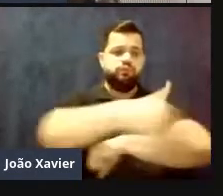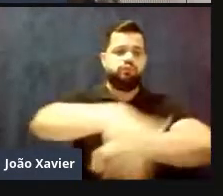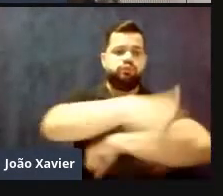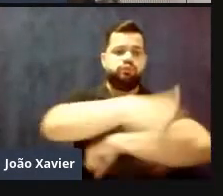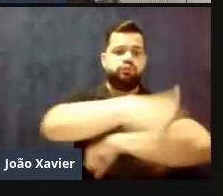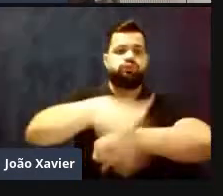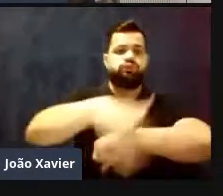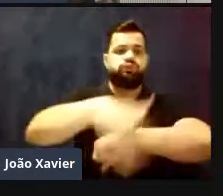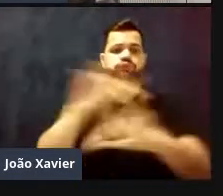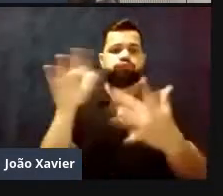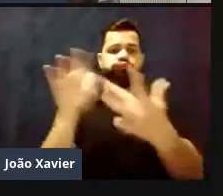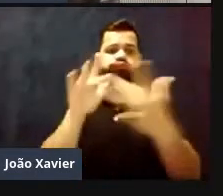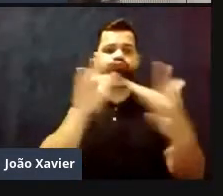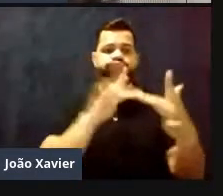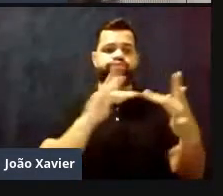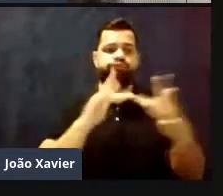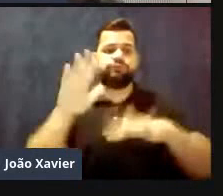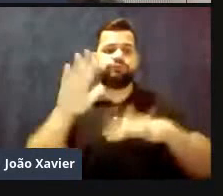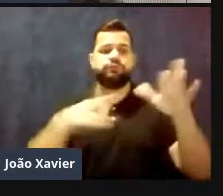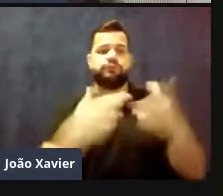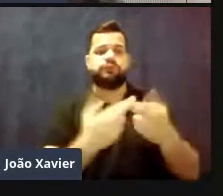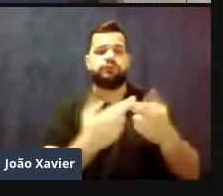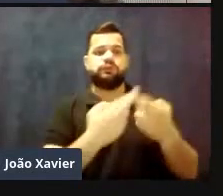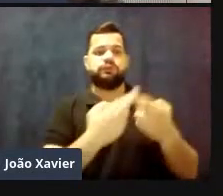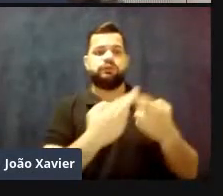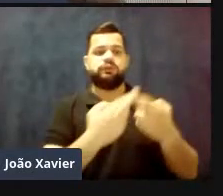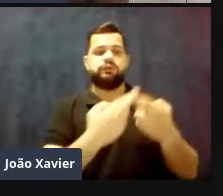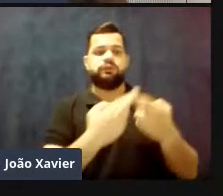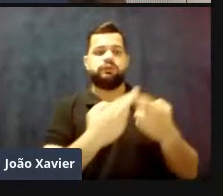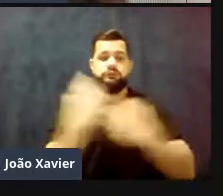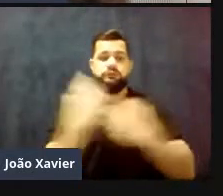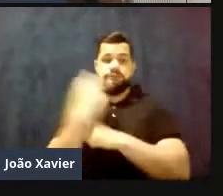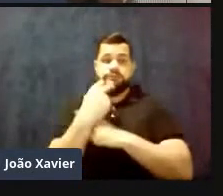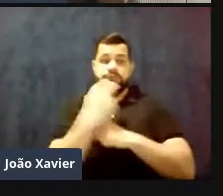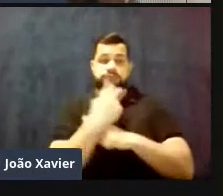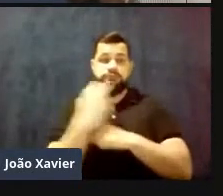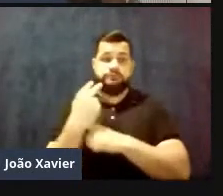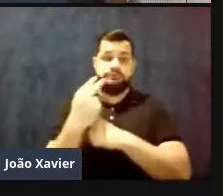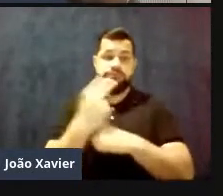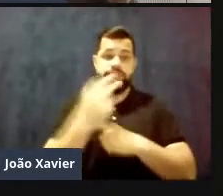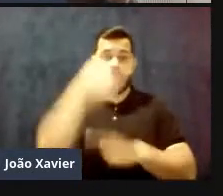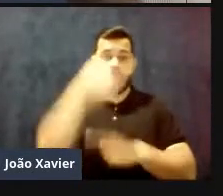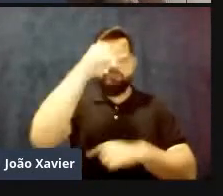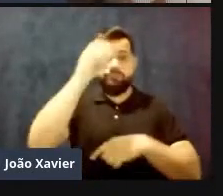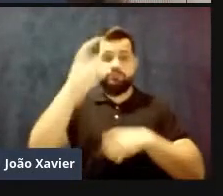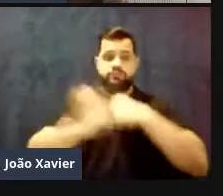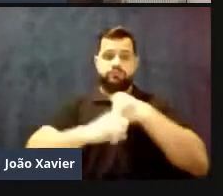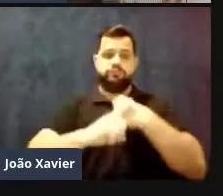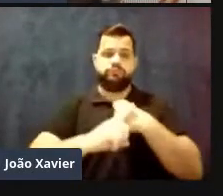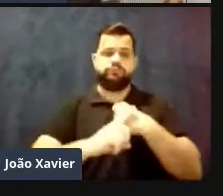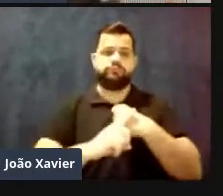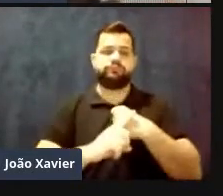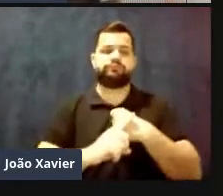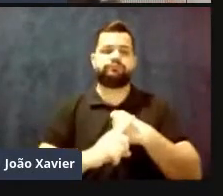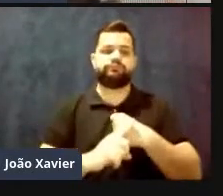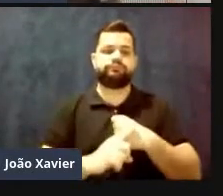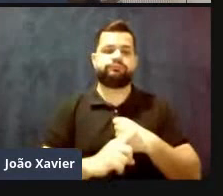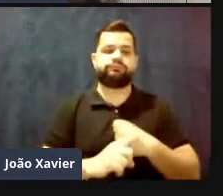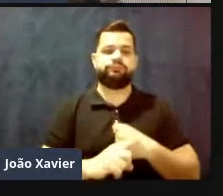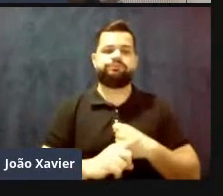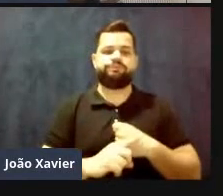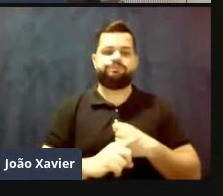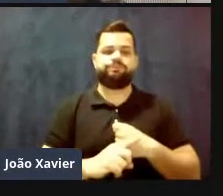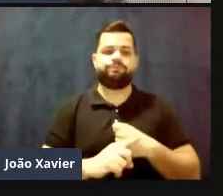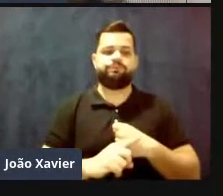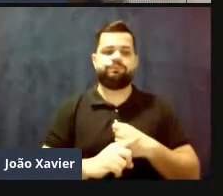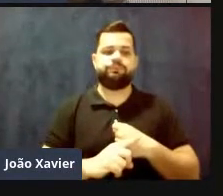cuidar para não transmitir isso. A gente seguiu fazendo algumas atividades e rotinas que nós faríamos em qualquer outro setor. E